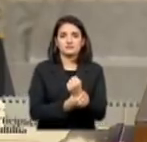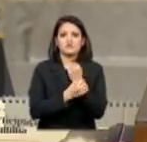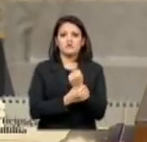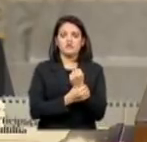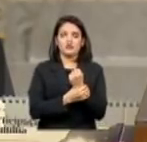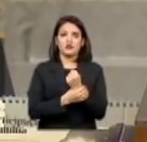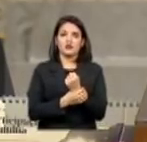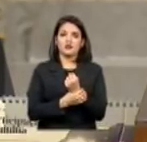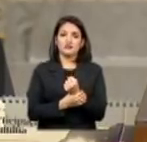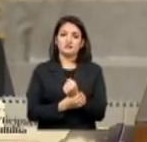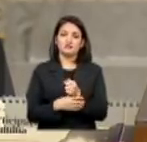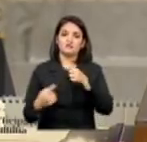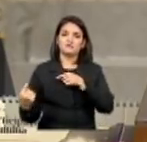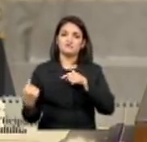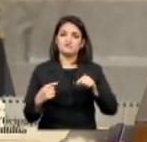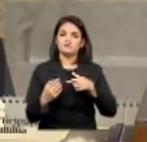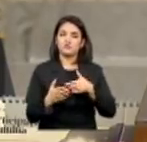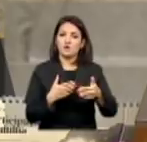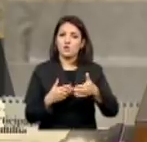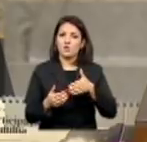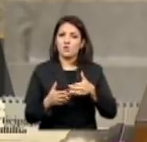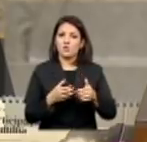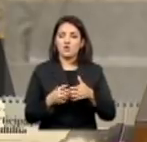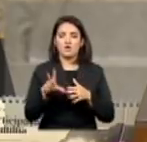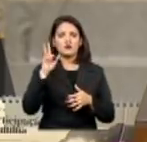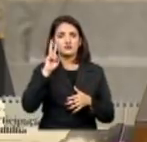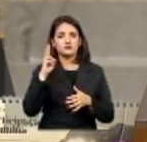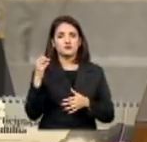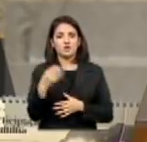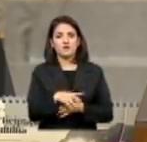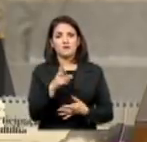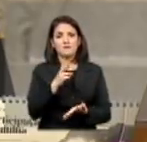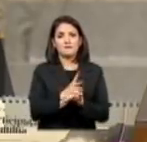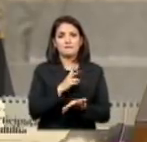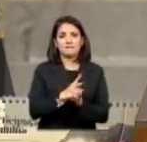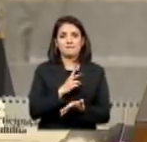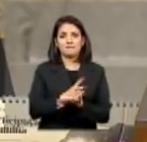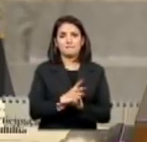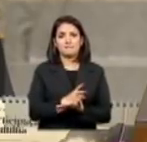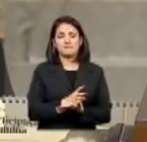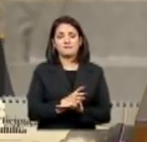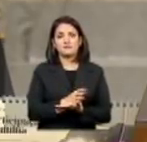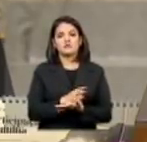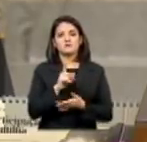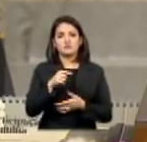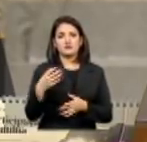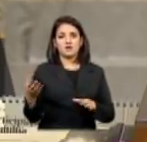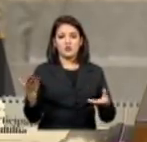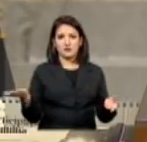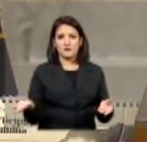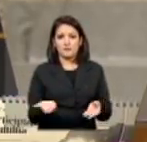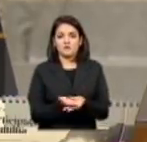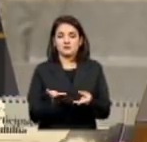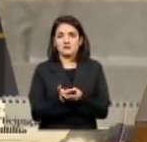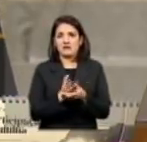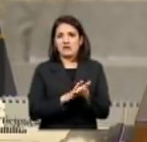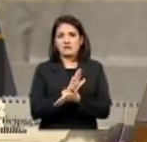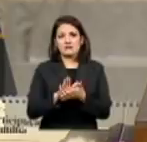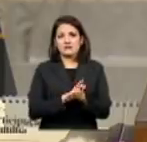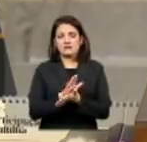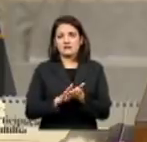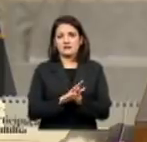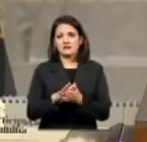a peça apresentada pelo el delator ainda que seja uma peça que nada e nove no processo que em nada influencia no conhecimento